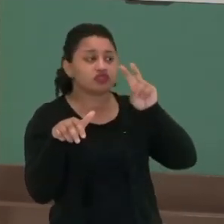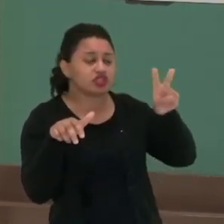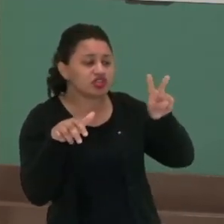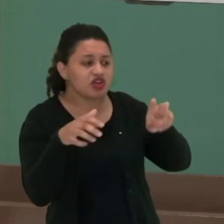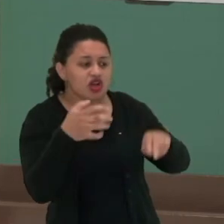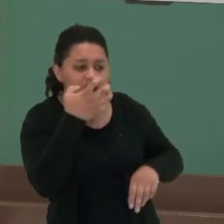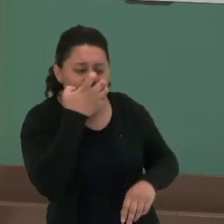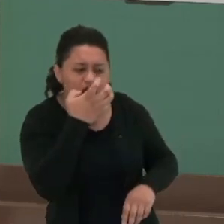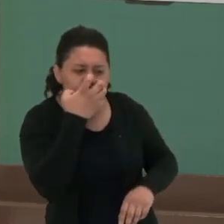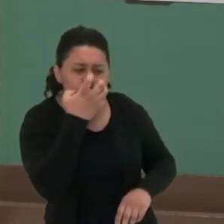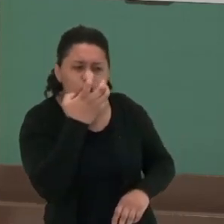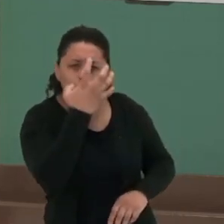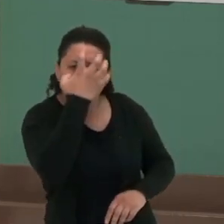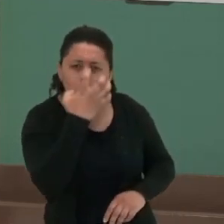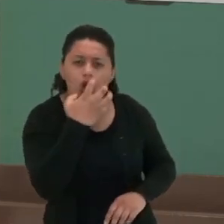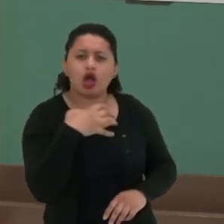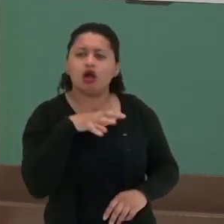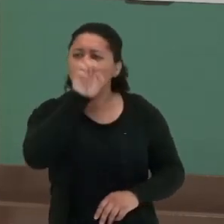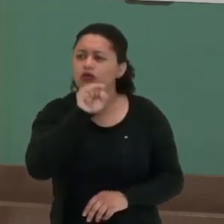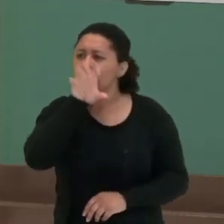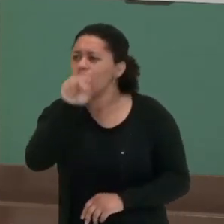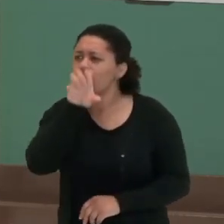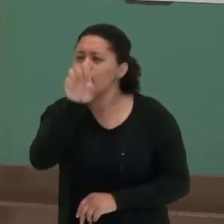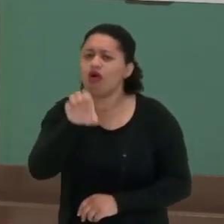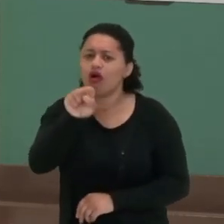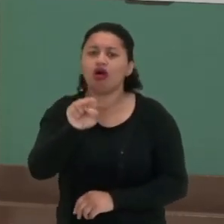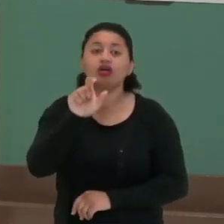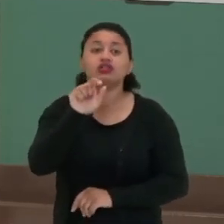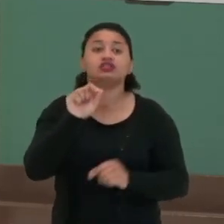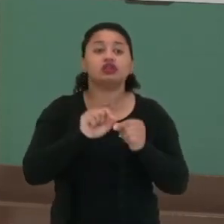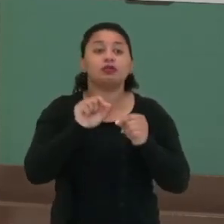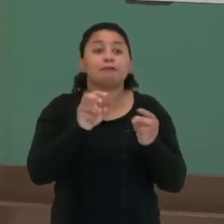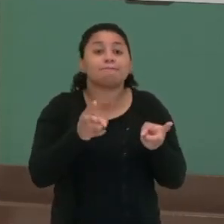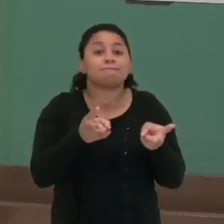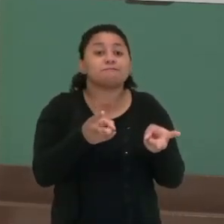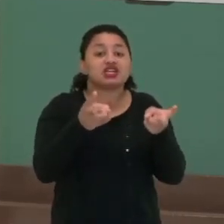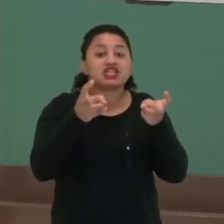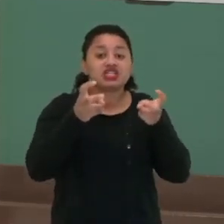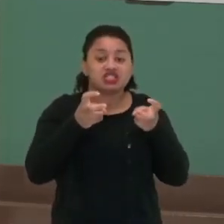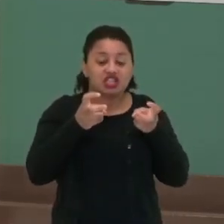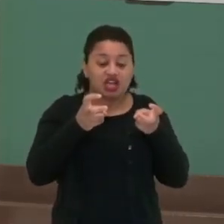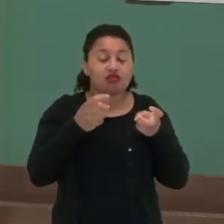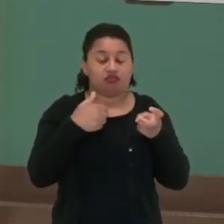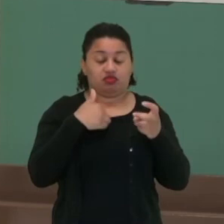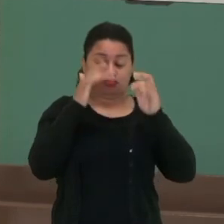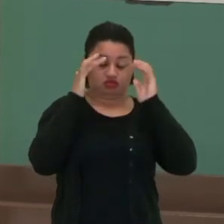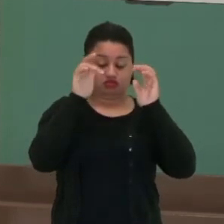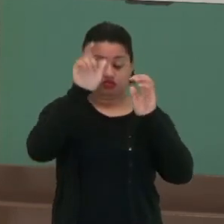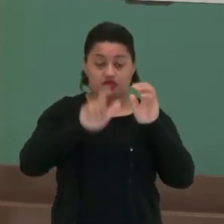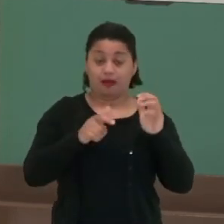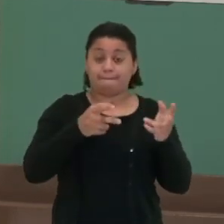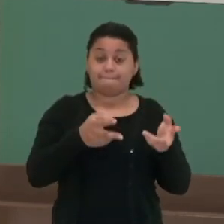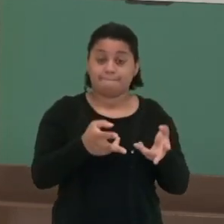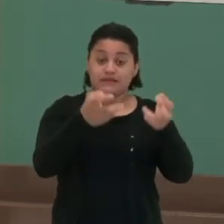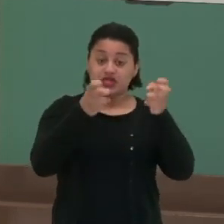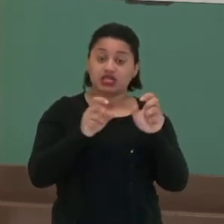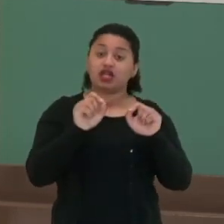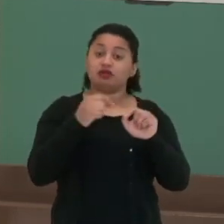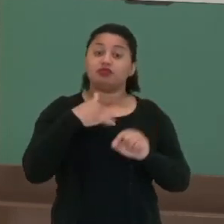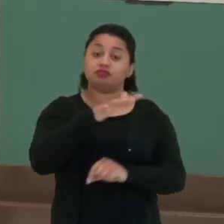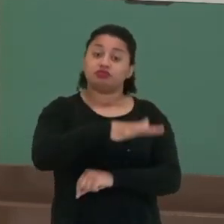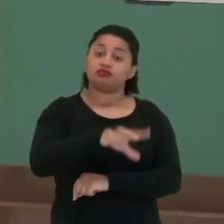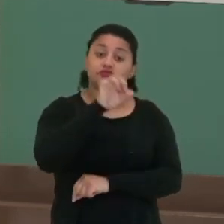cachorro bravo e ele começa a latir para você. Você percebe, o teu sistema nervoso percebe que é uma situação de